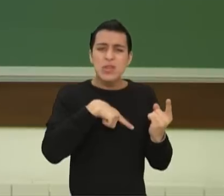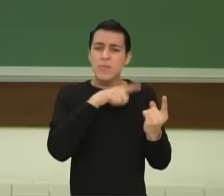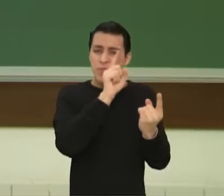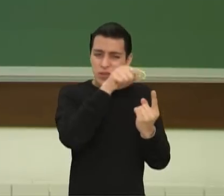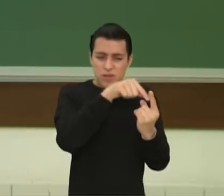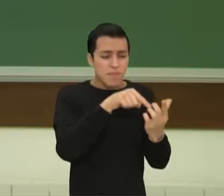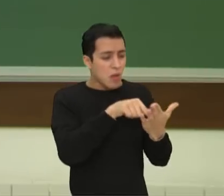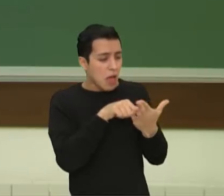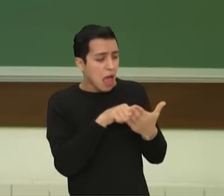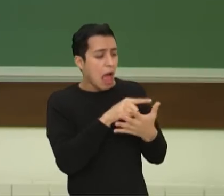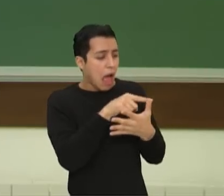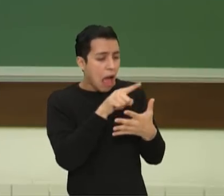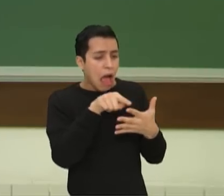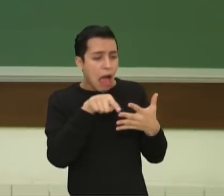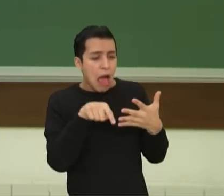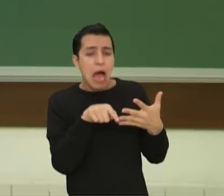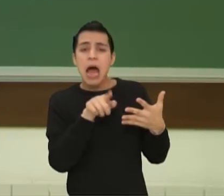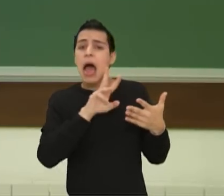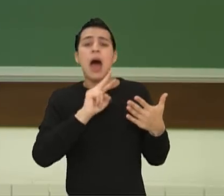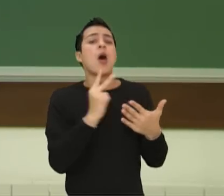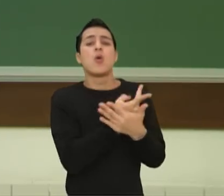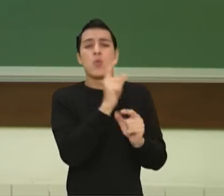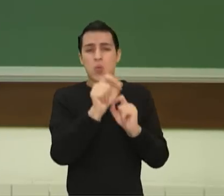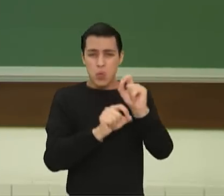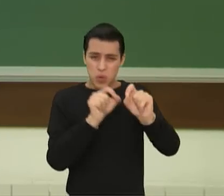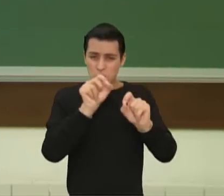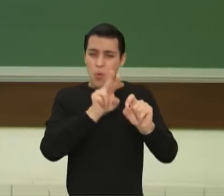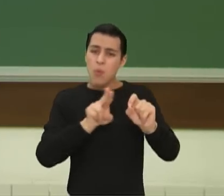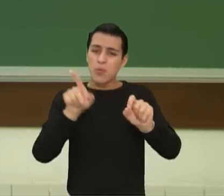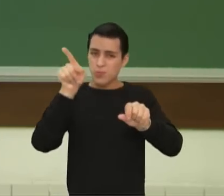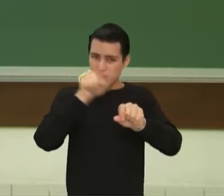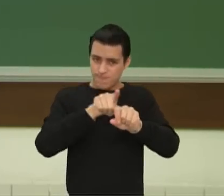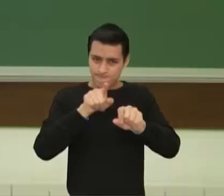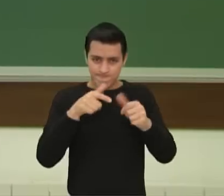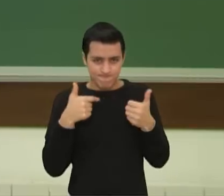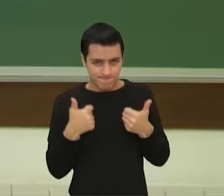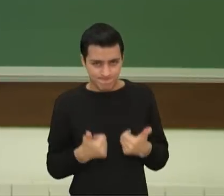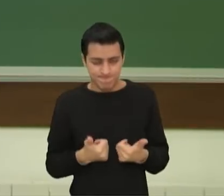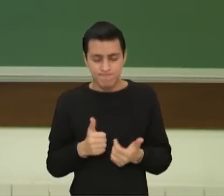várias situações, enfatizar onde se emprega a crase.